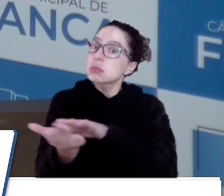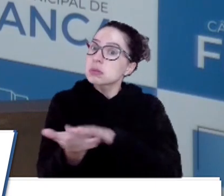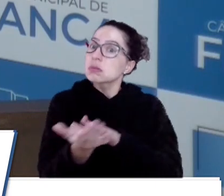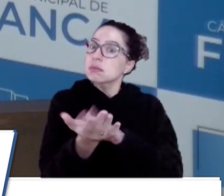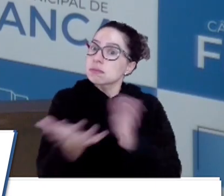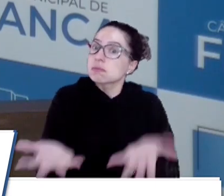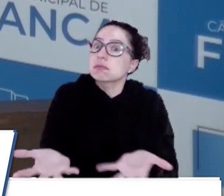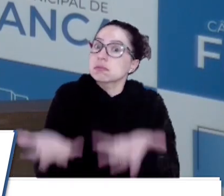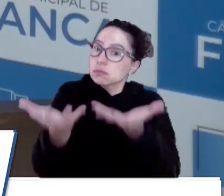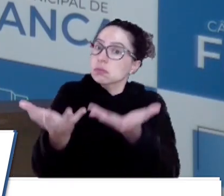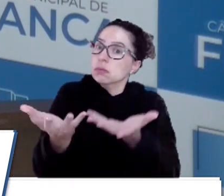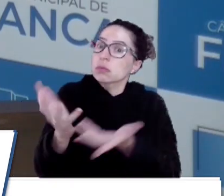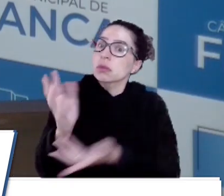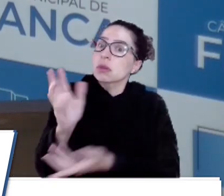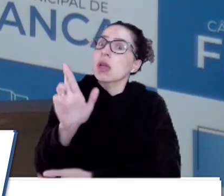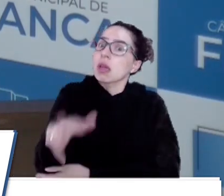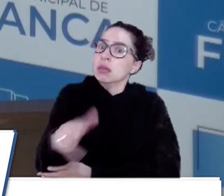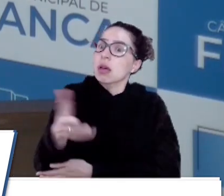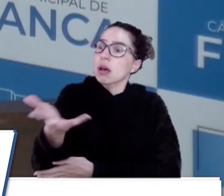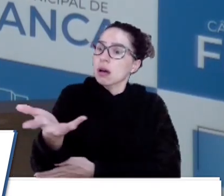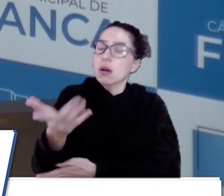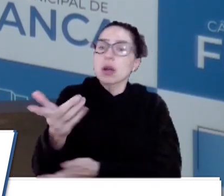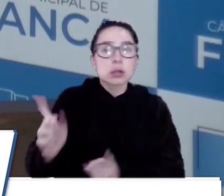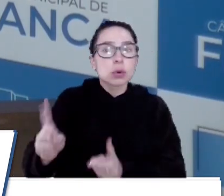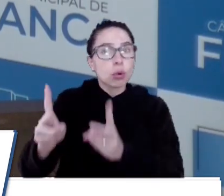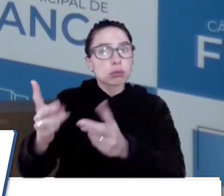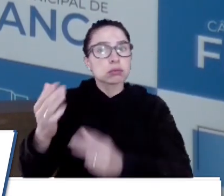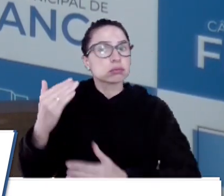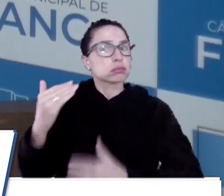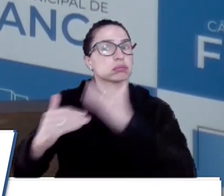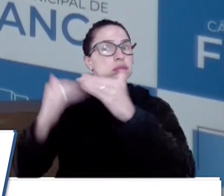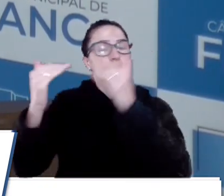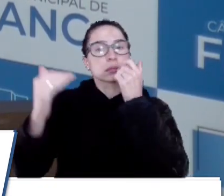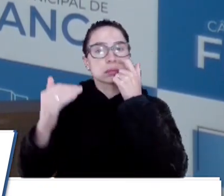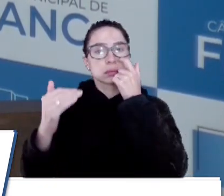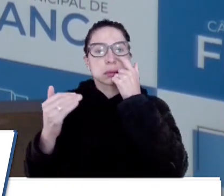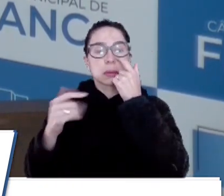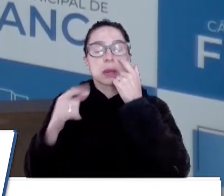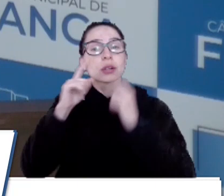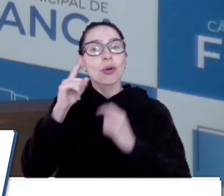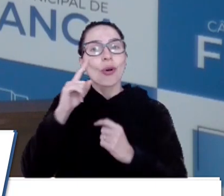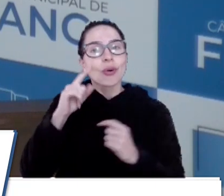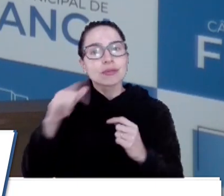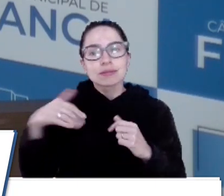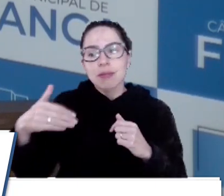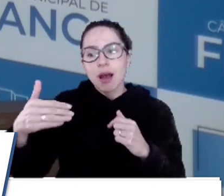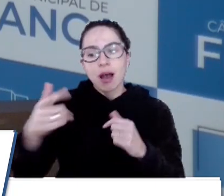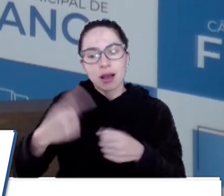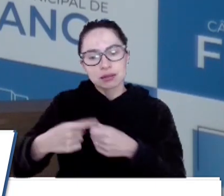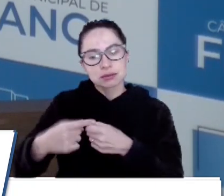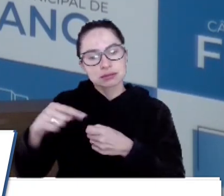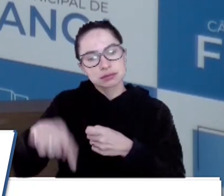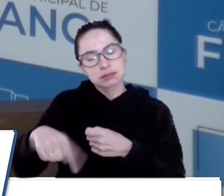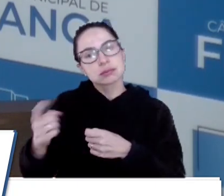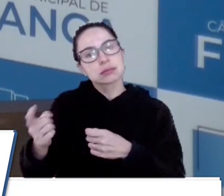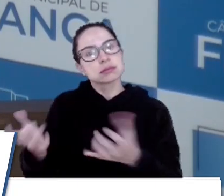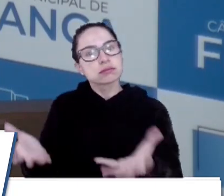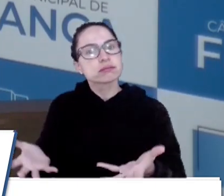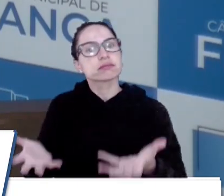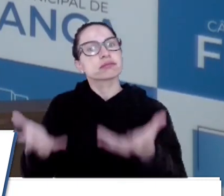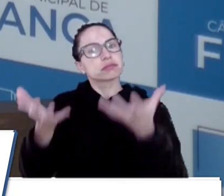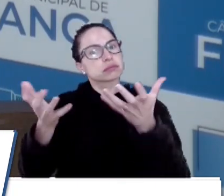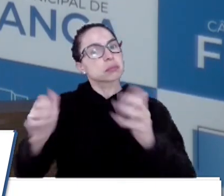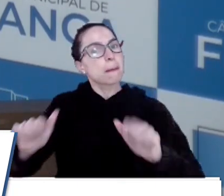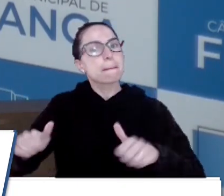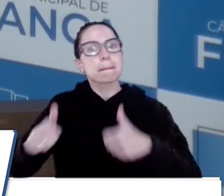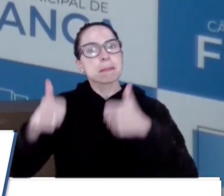mérito para isso, para que isso continue, para que a cada dia mais a nossa cidade se torne uma cidade melhor para